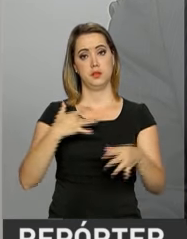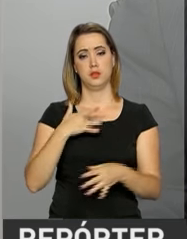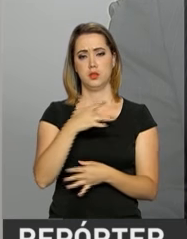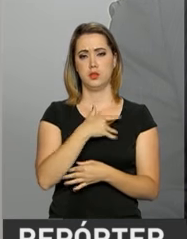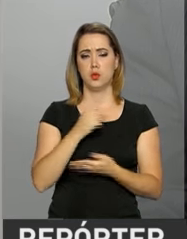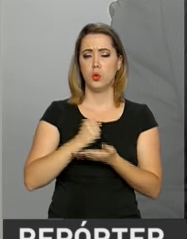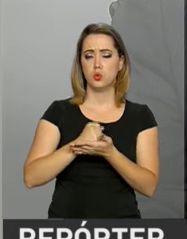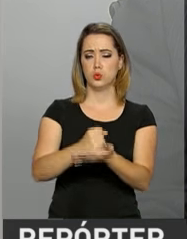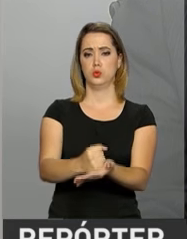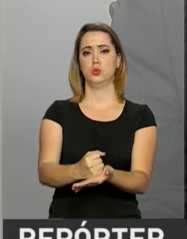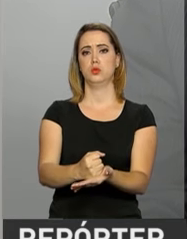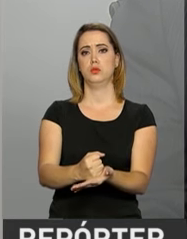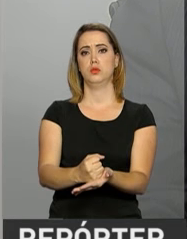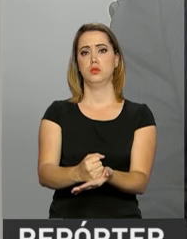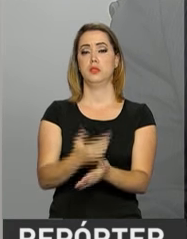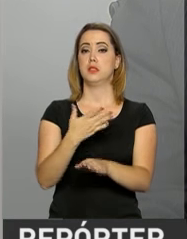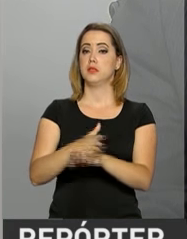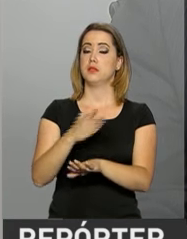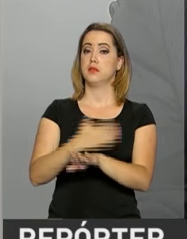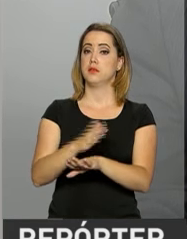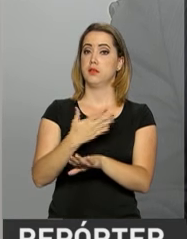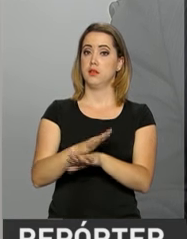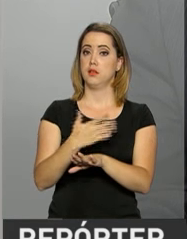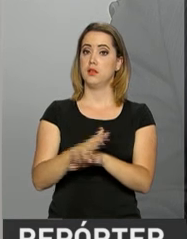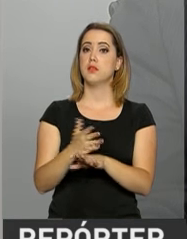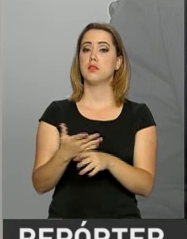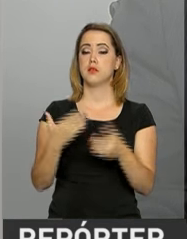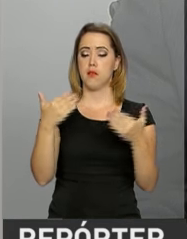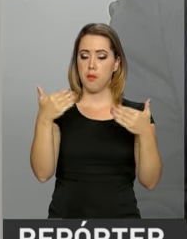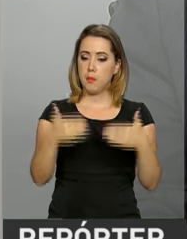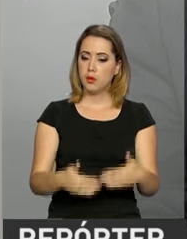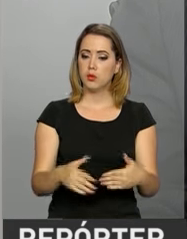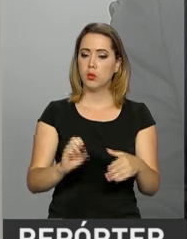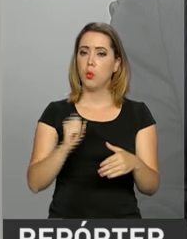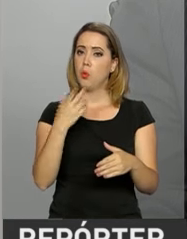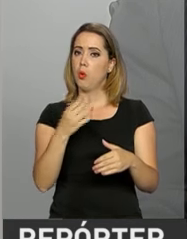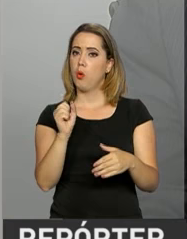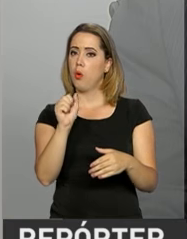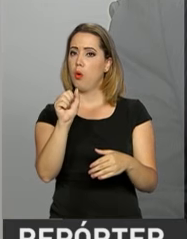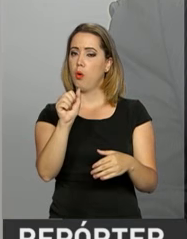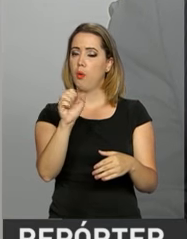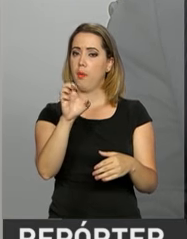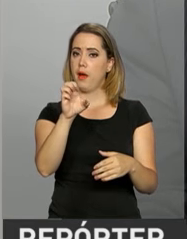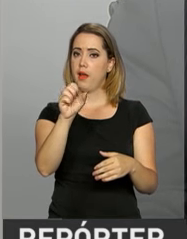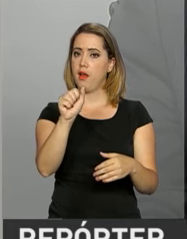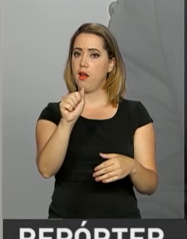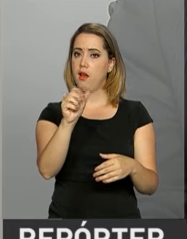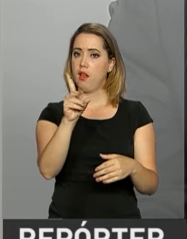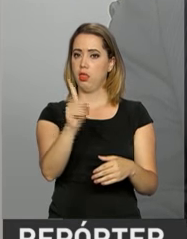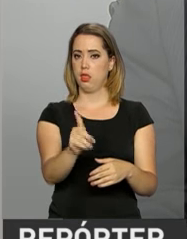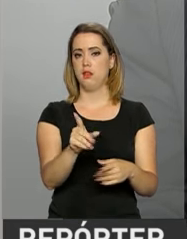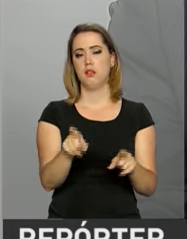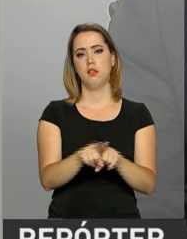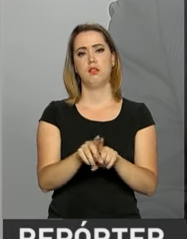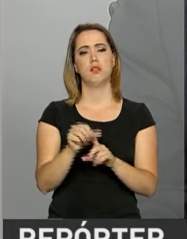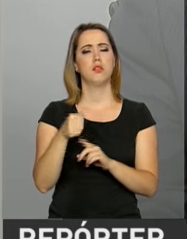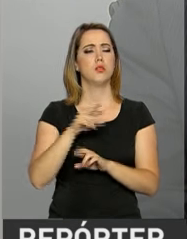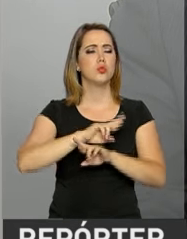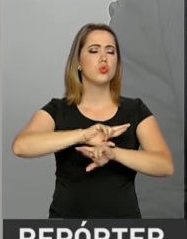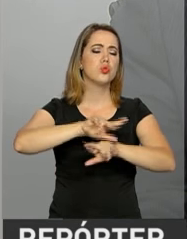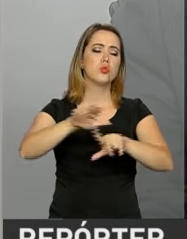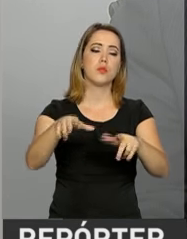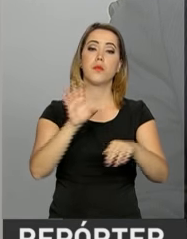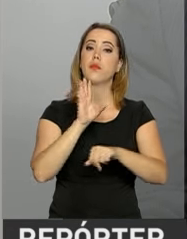Treinamentos presenciais e à distância né para pras mais variadas práticas via unasus via